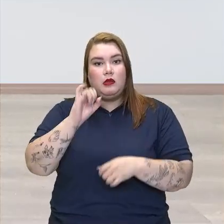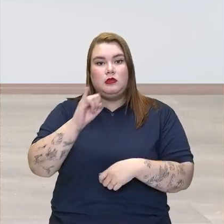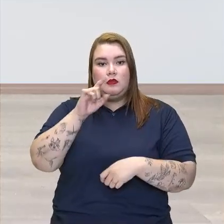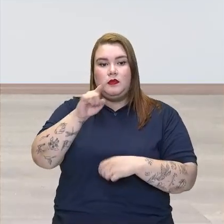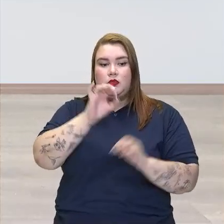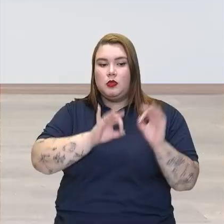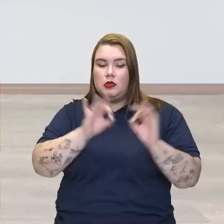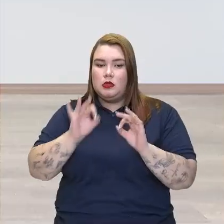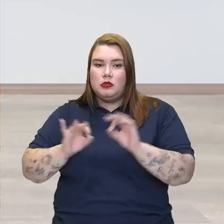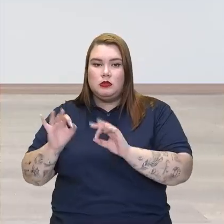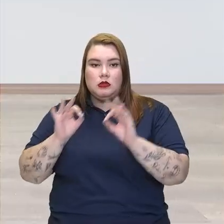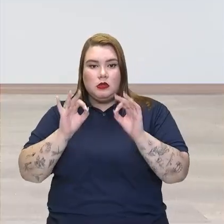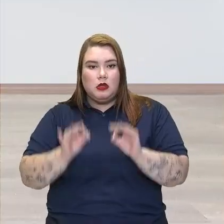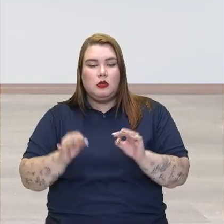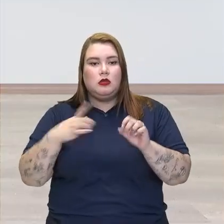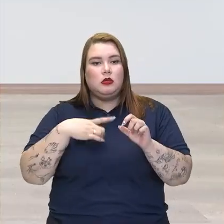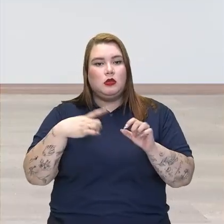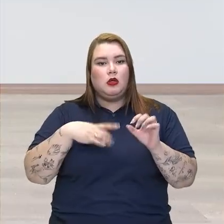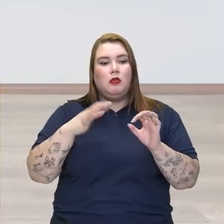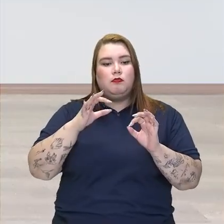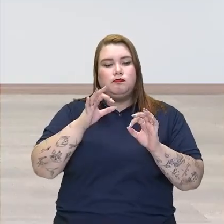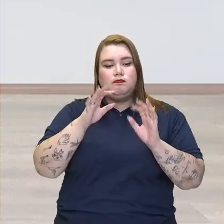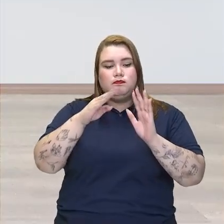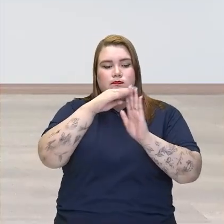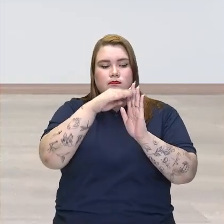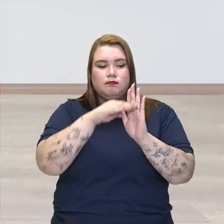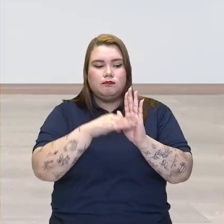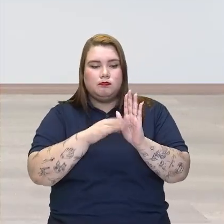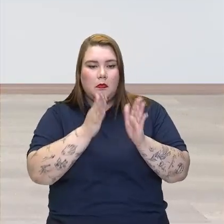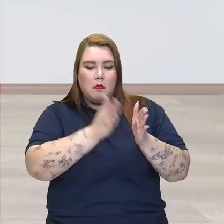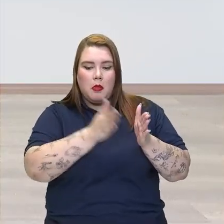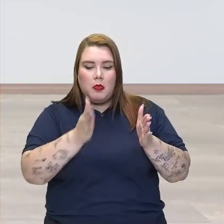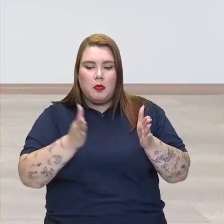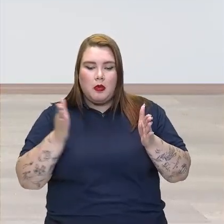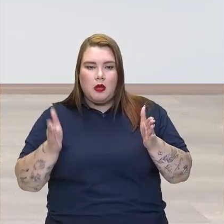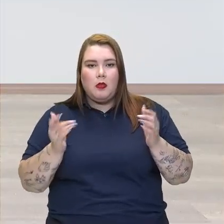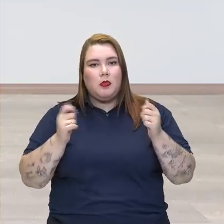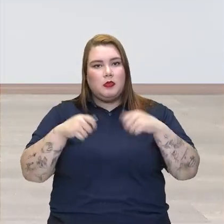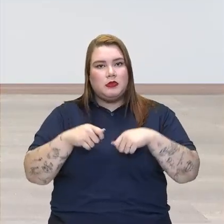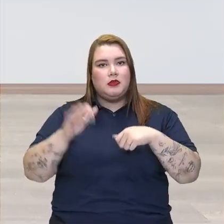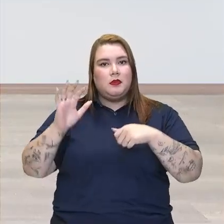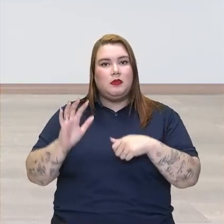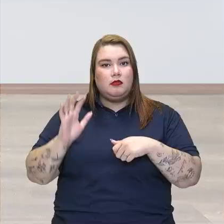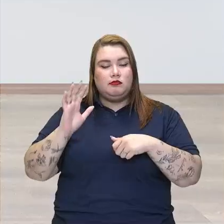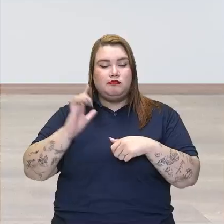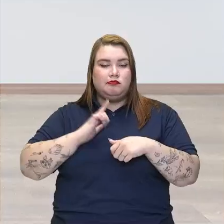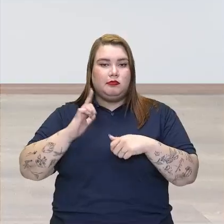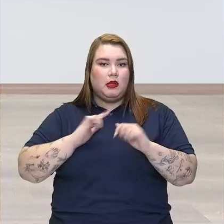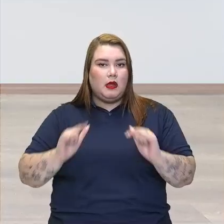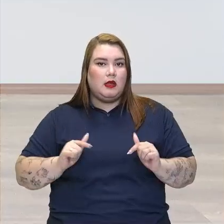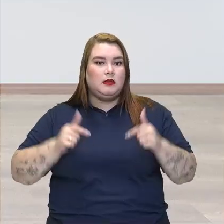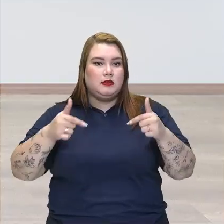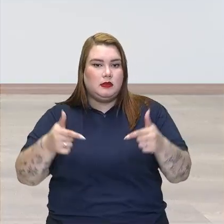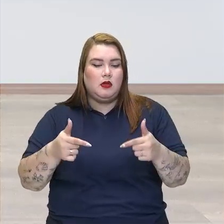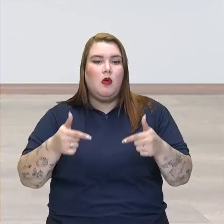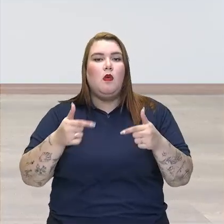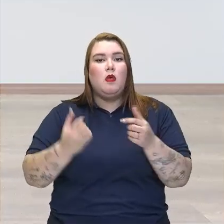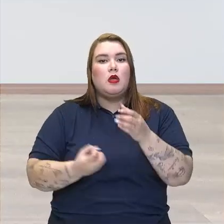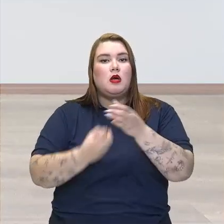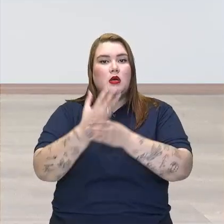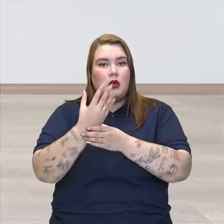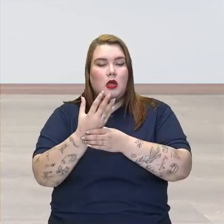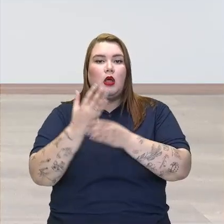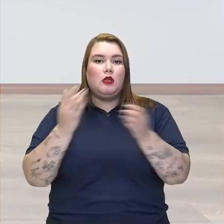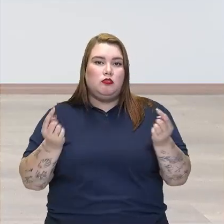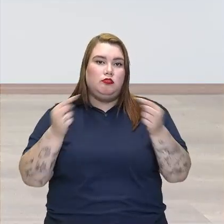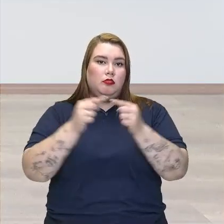na ponta e realizarem as etapas com os estudantes. Cada etapa, né, professora Ellen, foi pensada desenvolvendo uma habilidade, e é importante